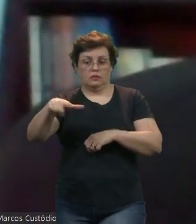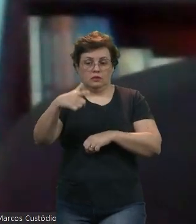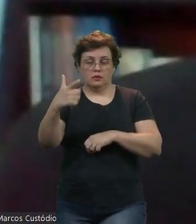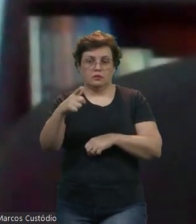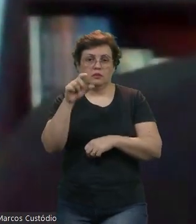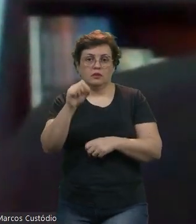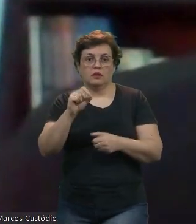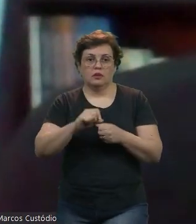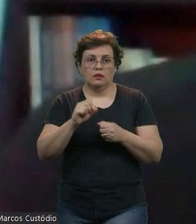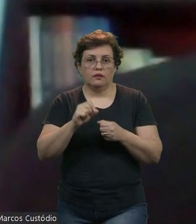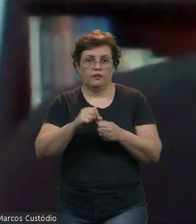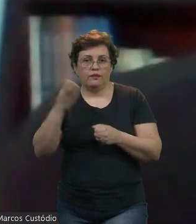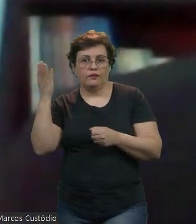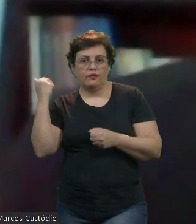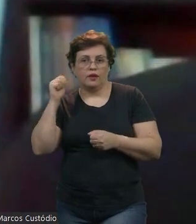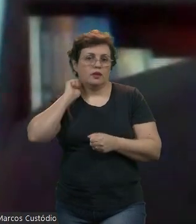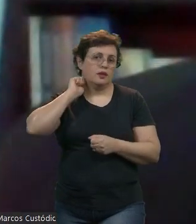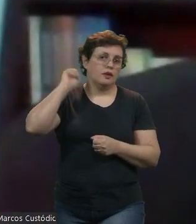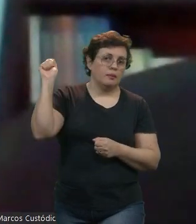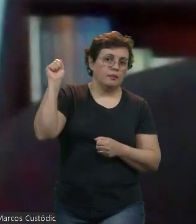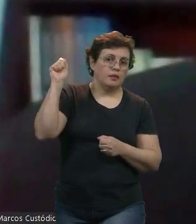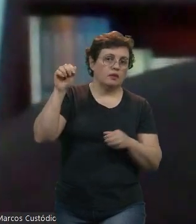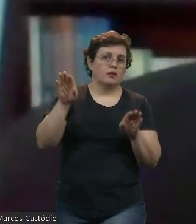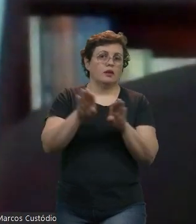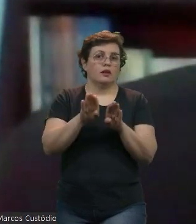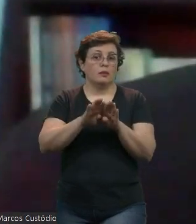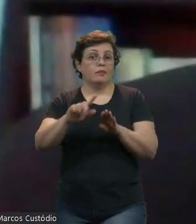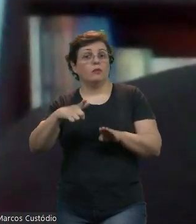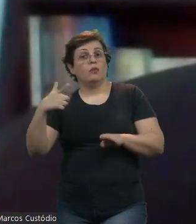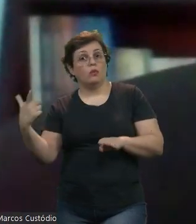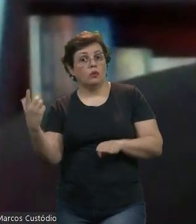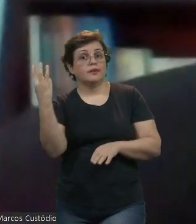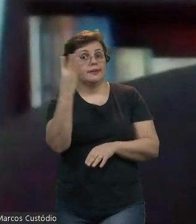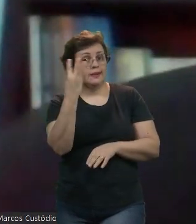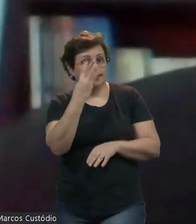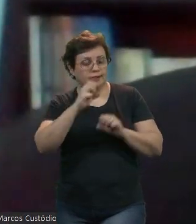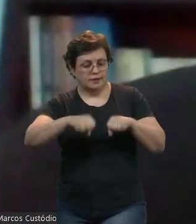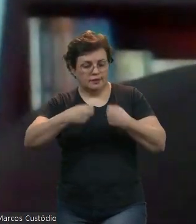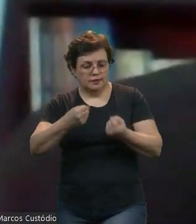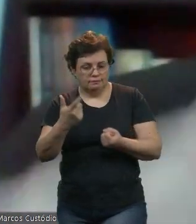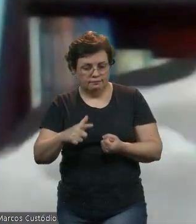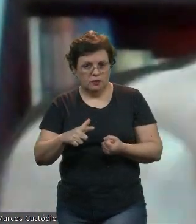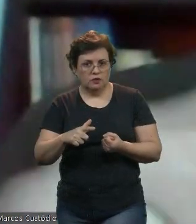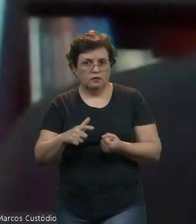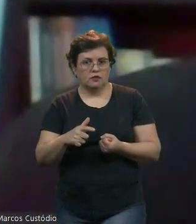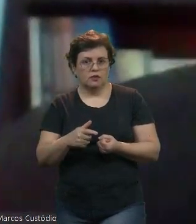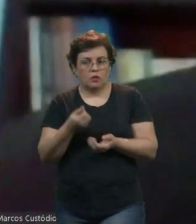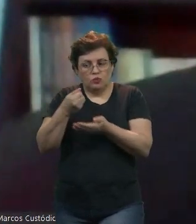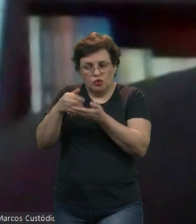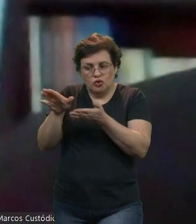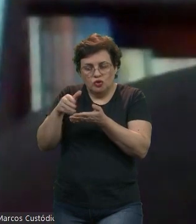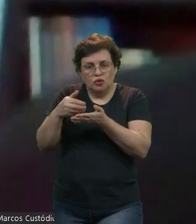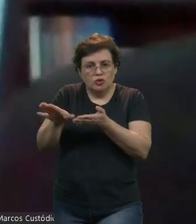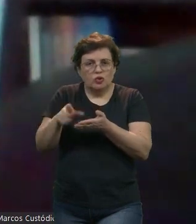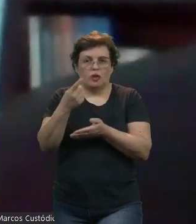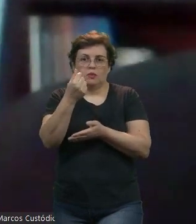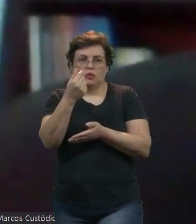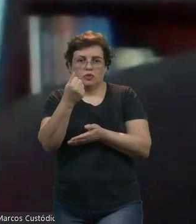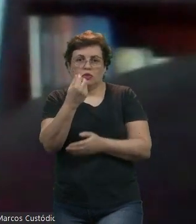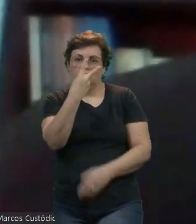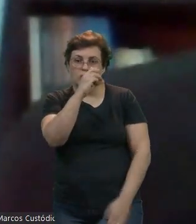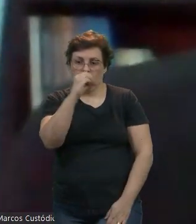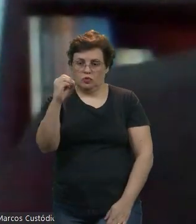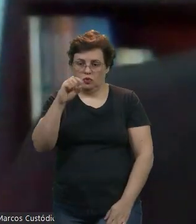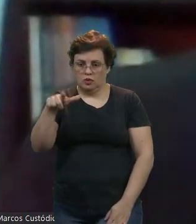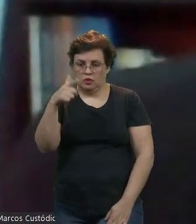fora feita no mês de abril, e uma outra, terceira devolução de saldos das contas da Câmara de 200